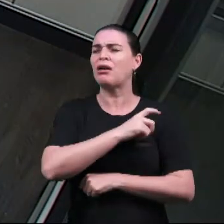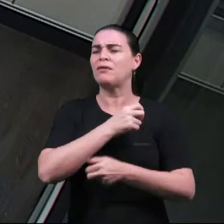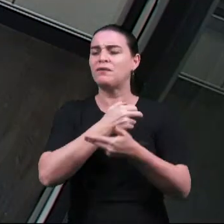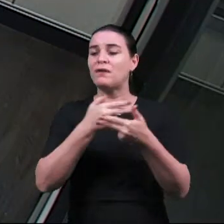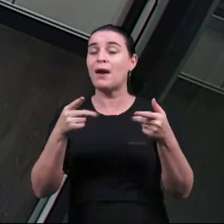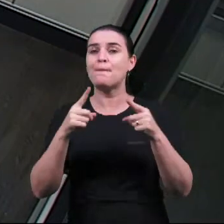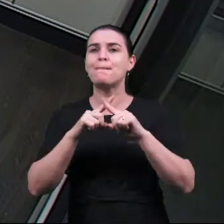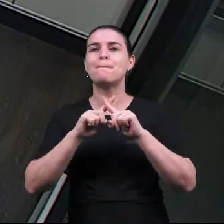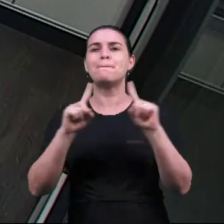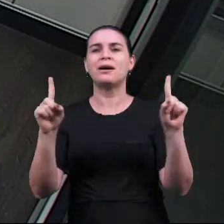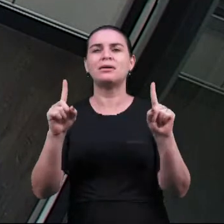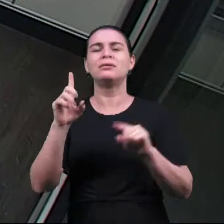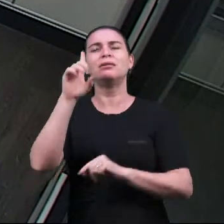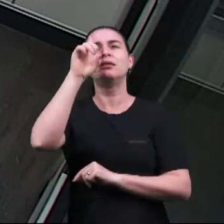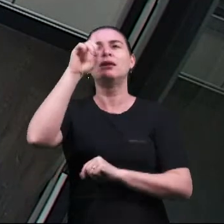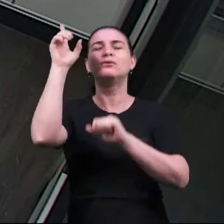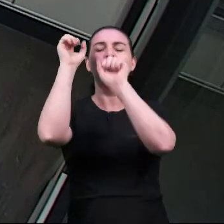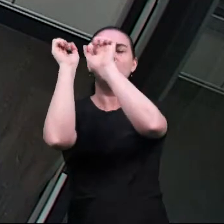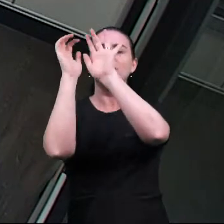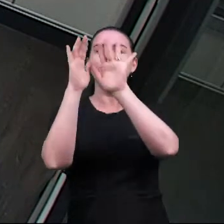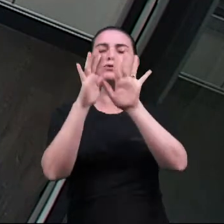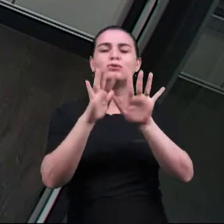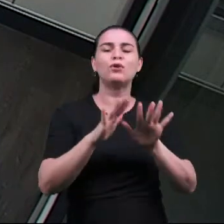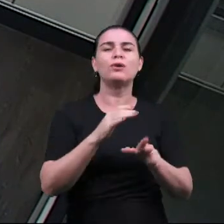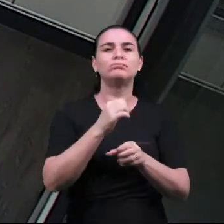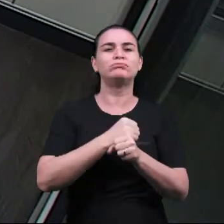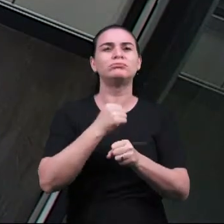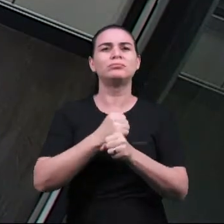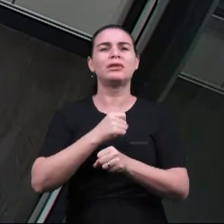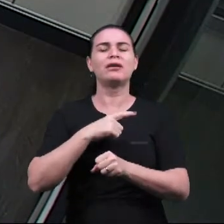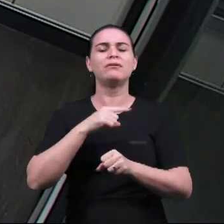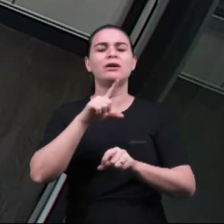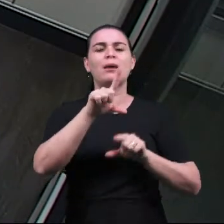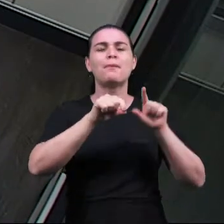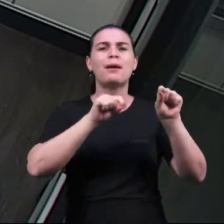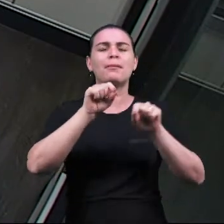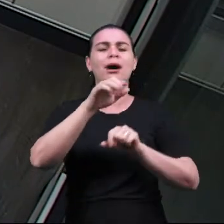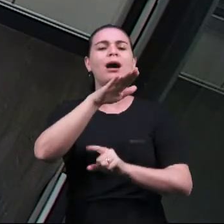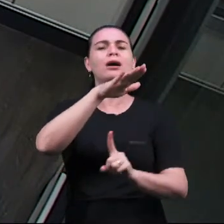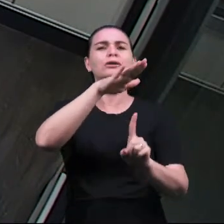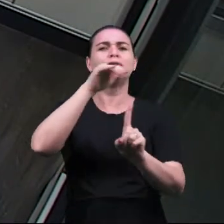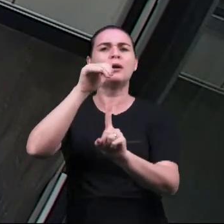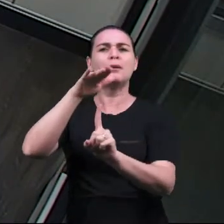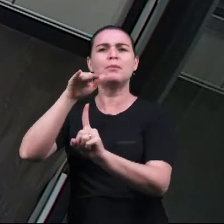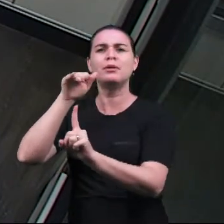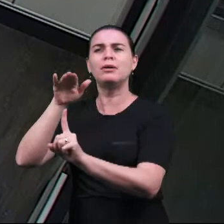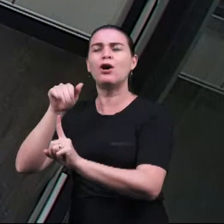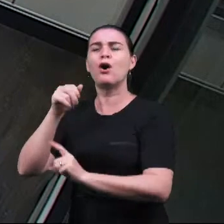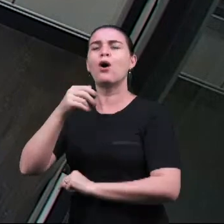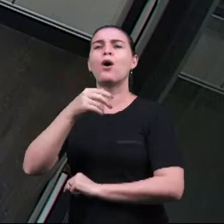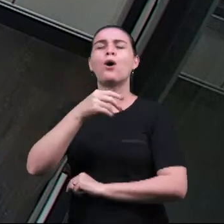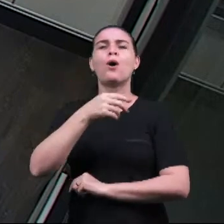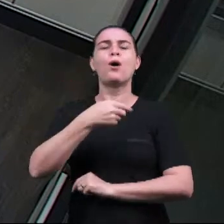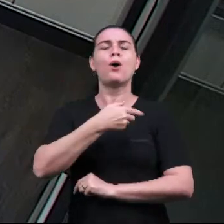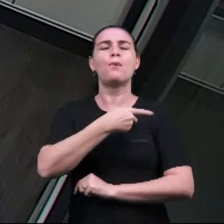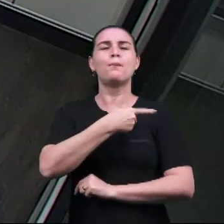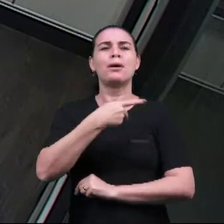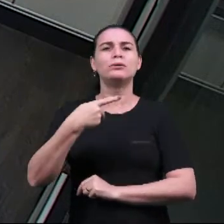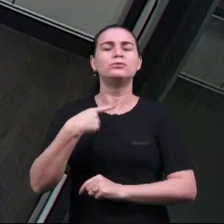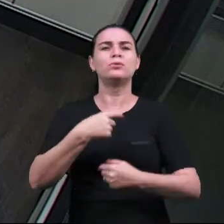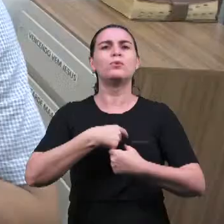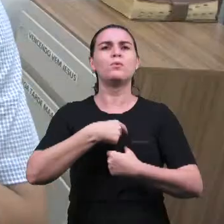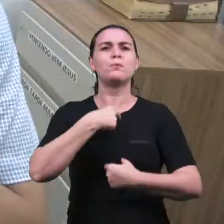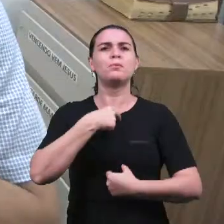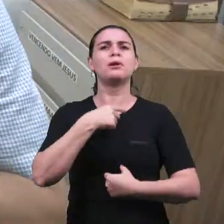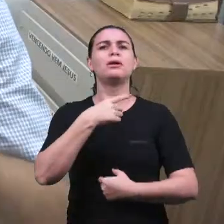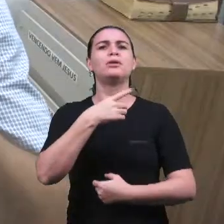vitória à obra e tivemos levantamentos de pastores, ungidos, diáconos. A obra não para, muita gente, muitos chegando